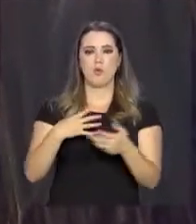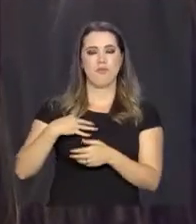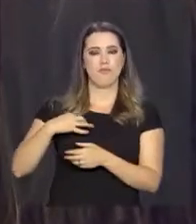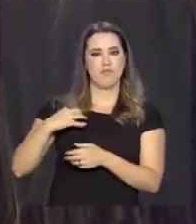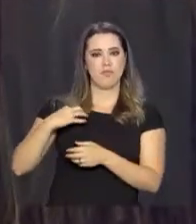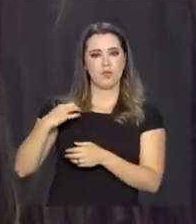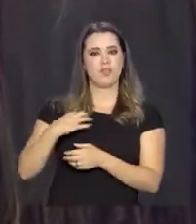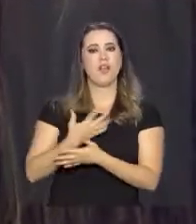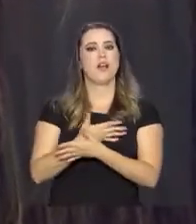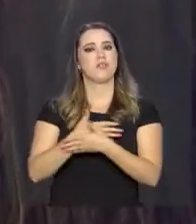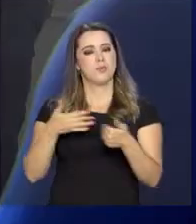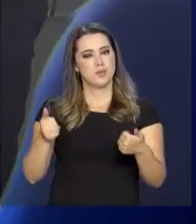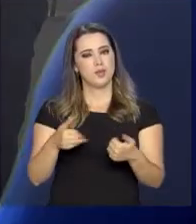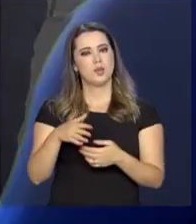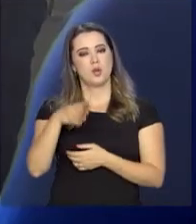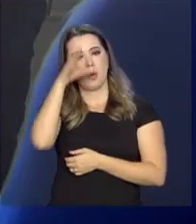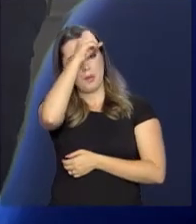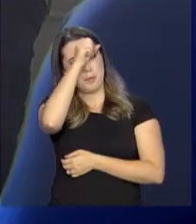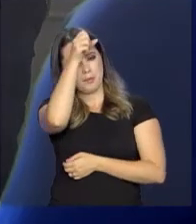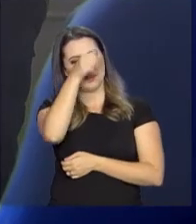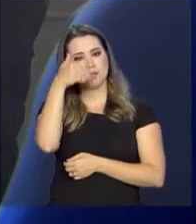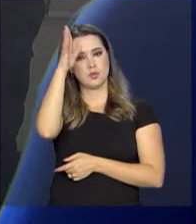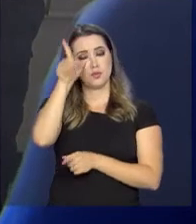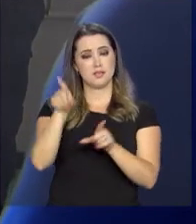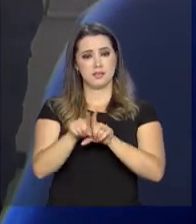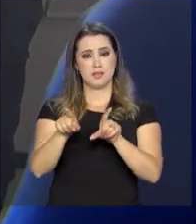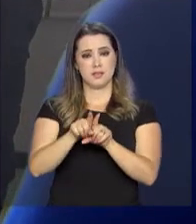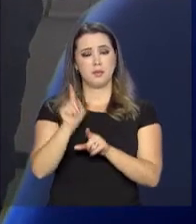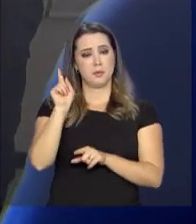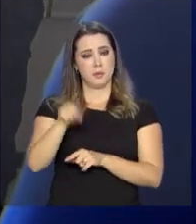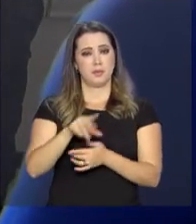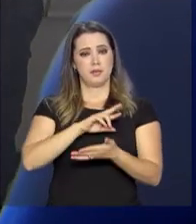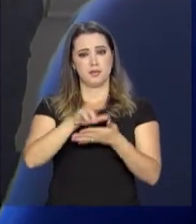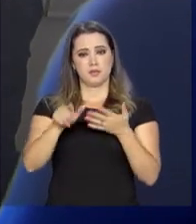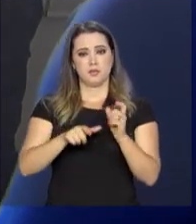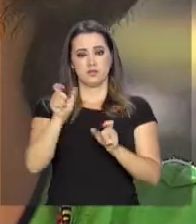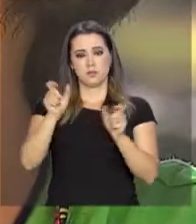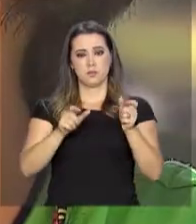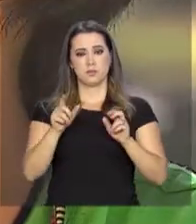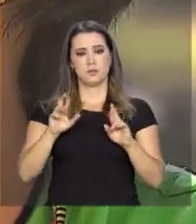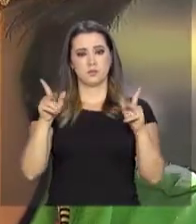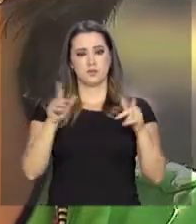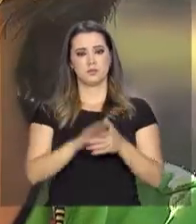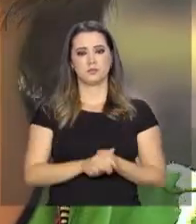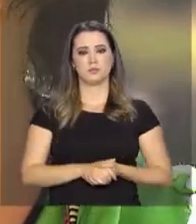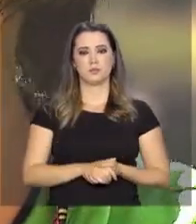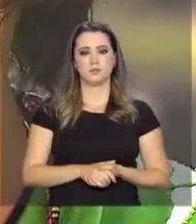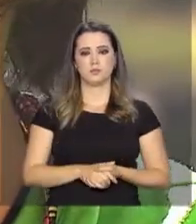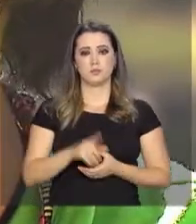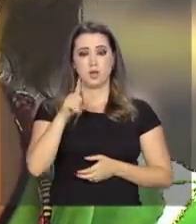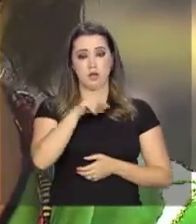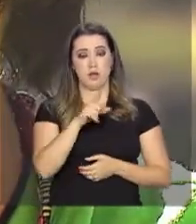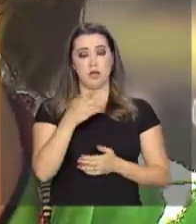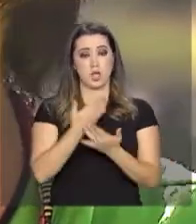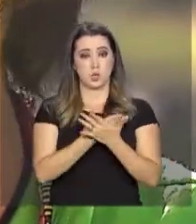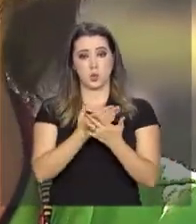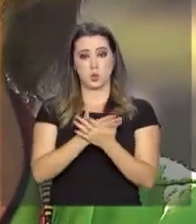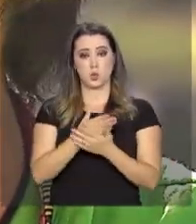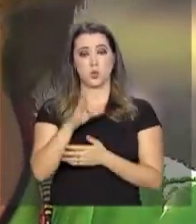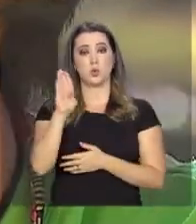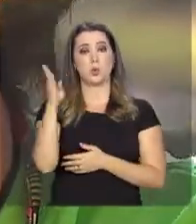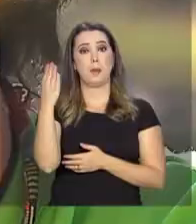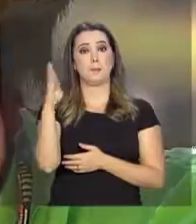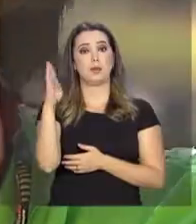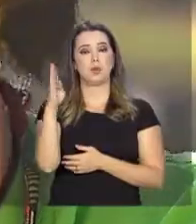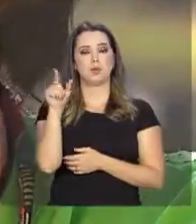nossa experiência e melhora o atendimento do visitante, porque tem vários tipos de perfis. Letícia é estudante de biologia em Sorocaba,